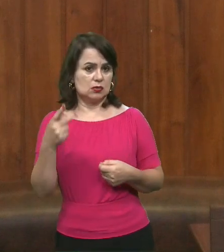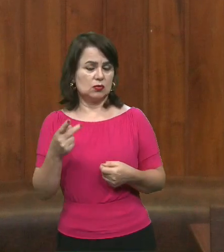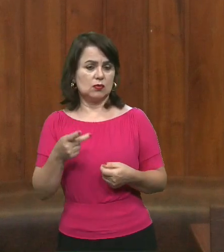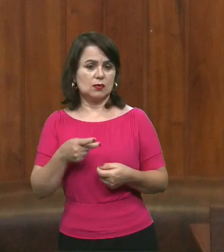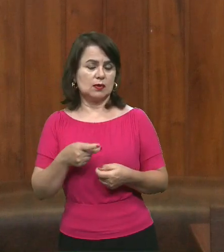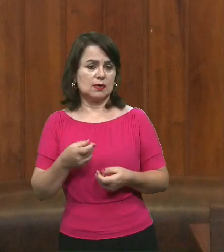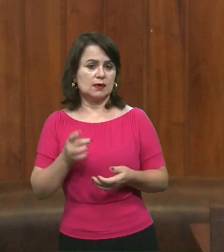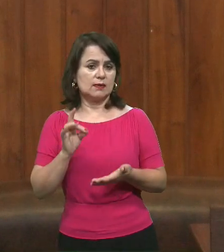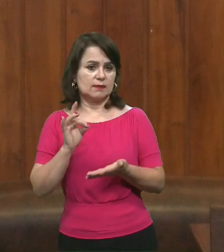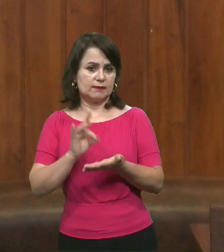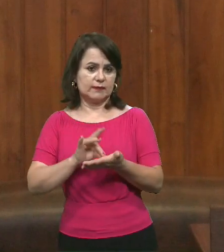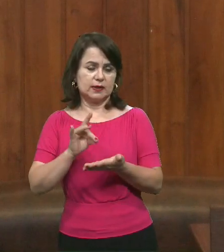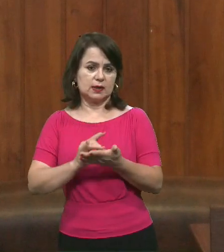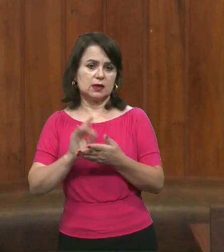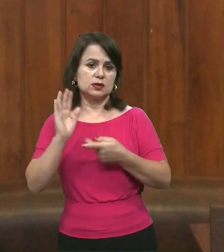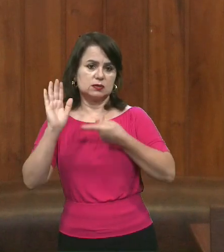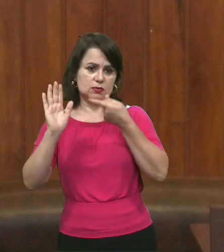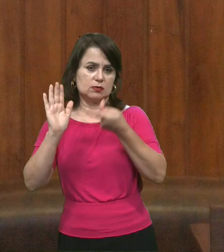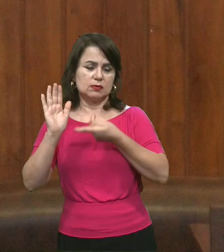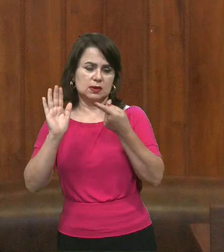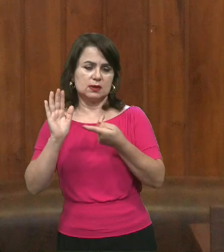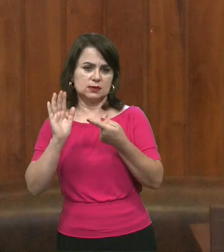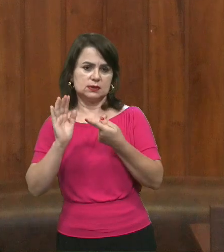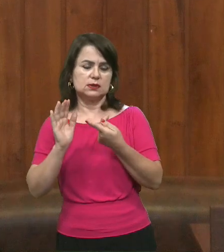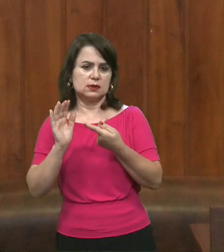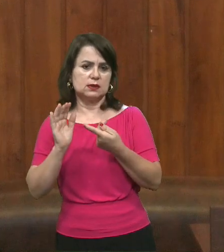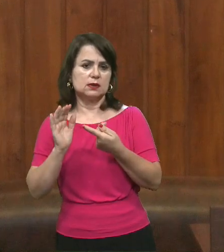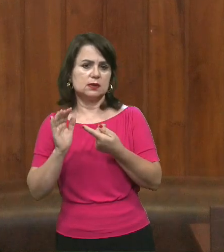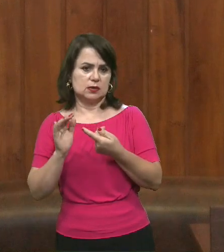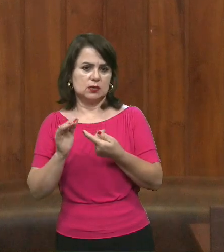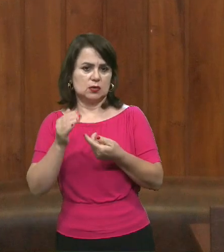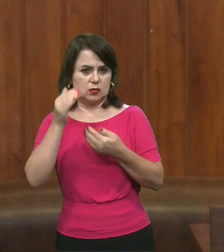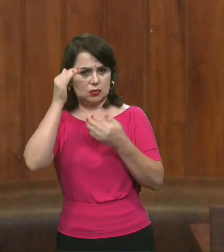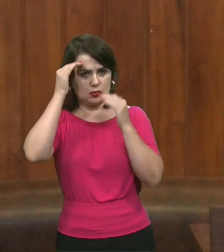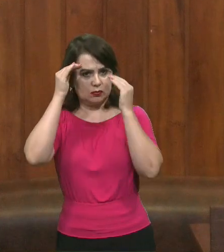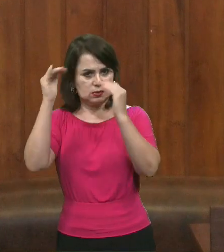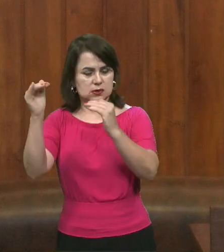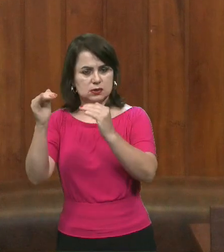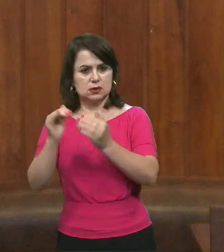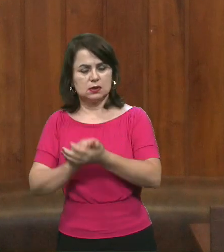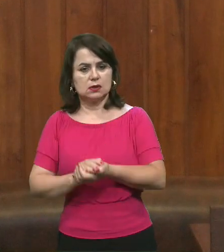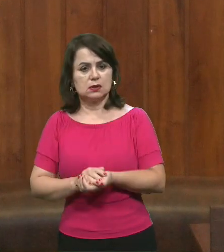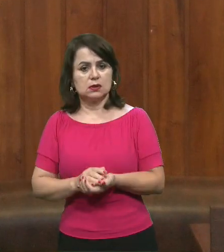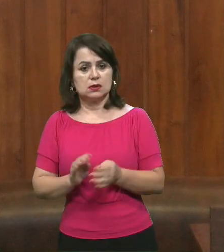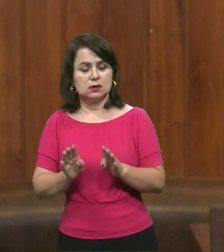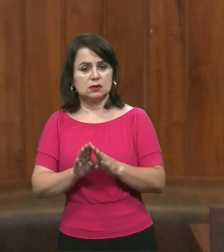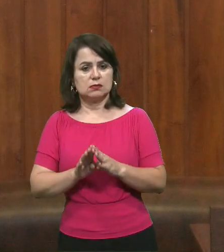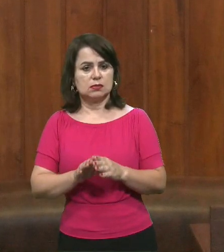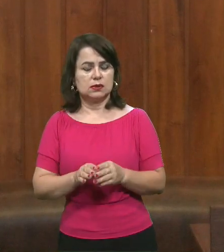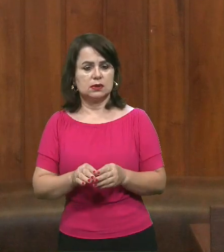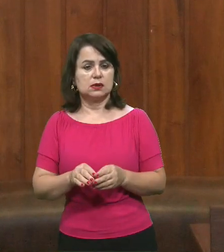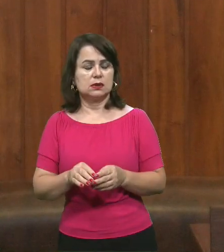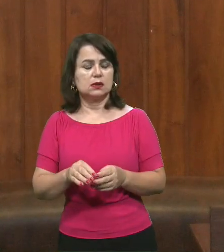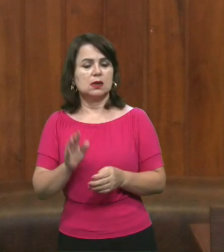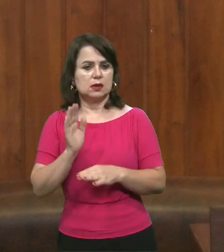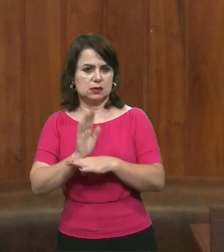e as promessas de campanha que ele fez a toda a população, que se dessa forma ele cumprisse, eu já seria